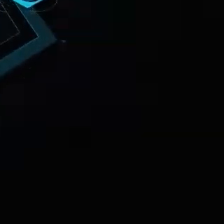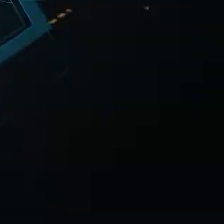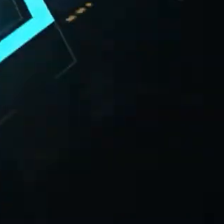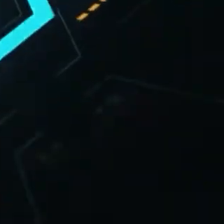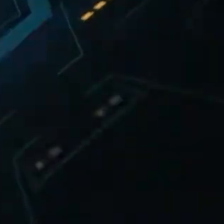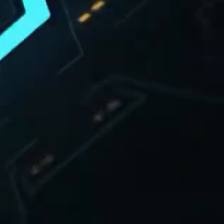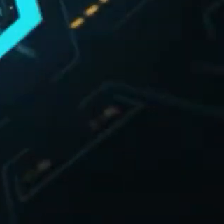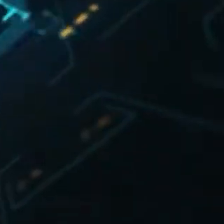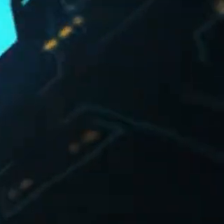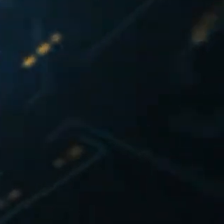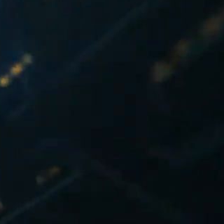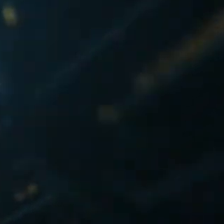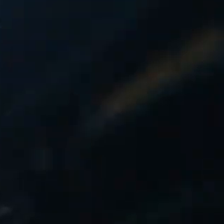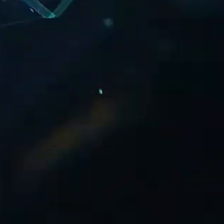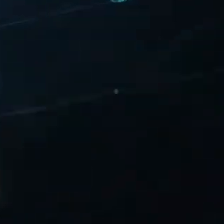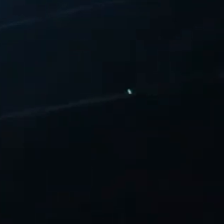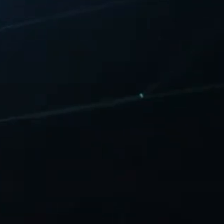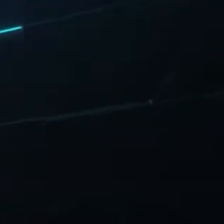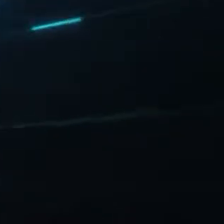Música